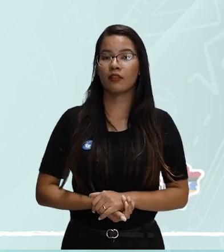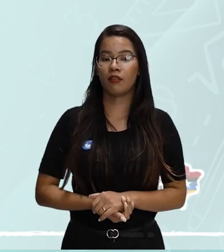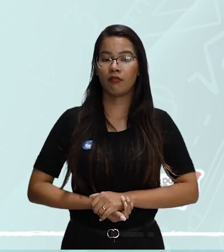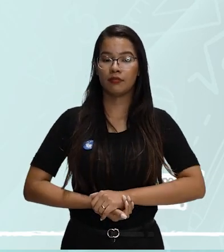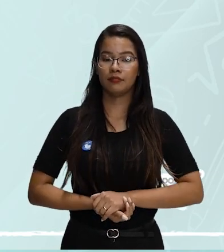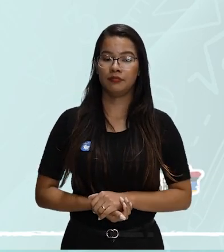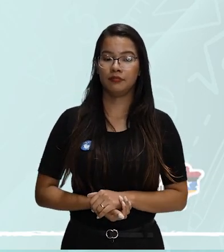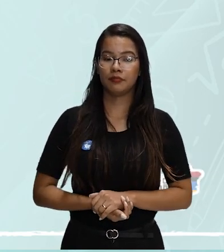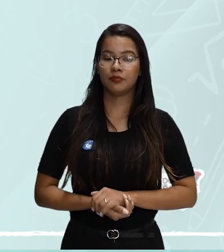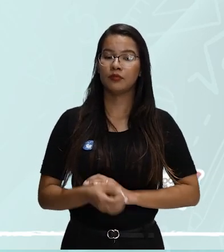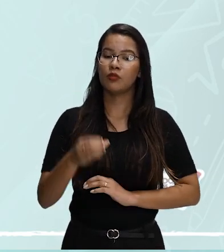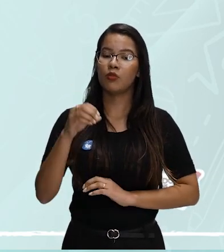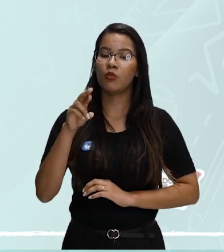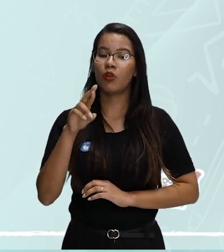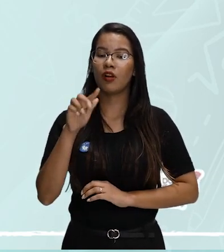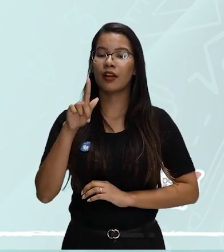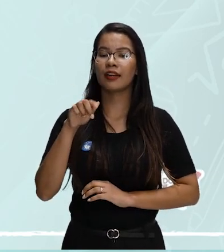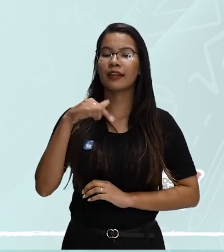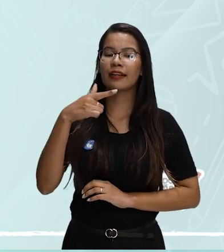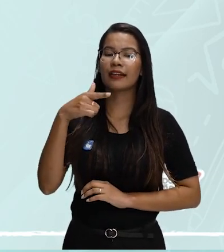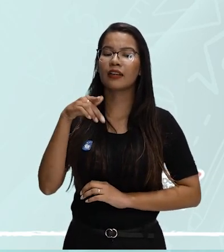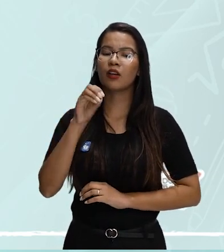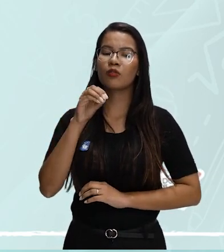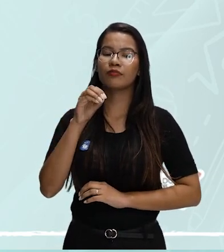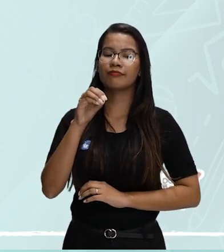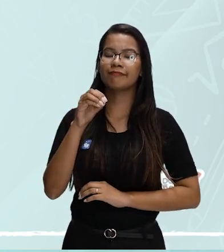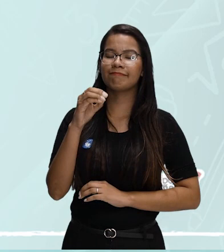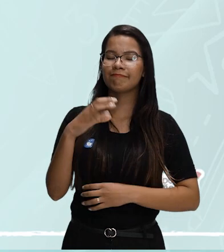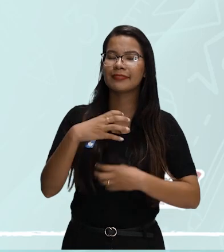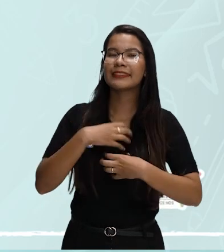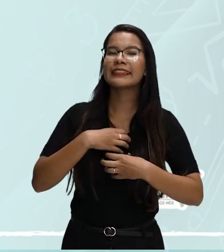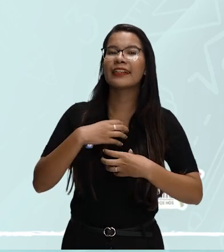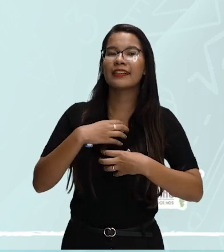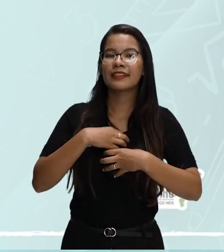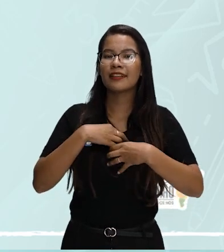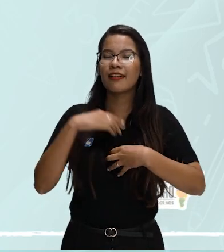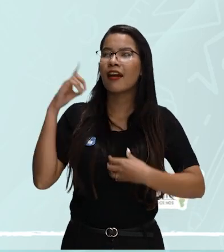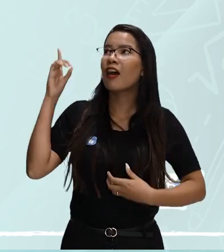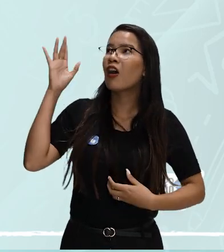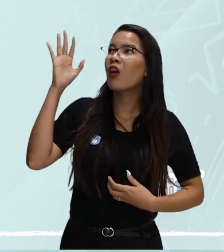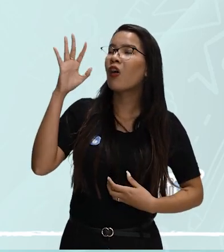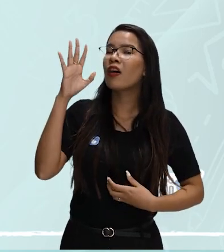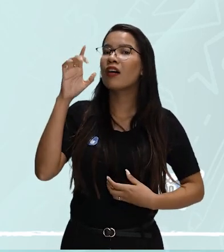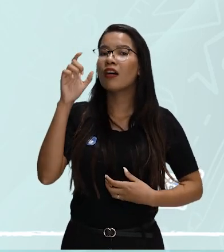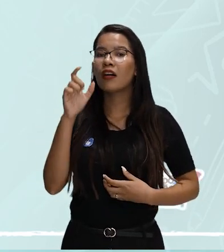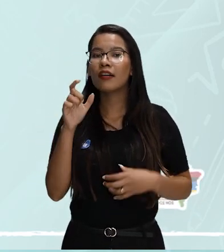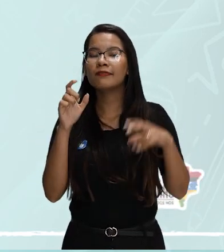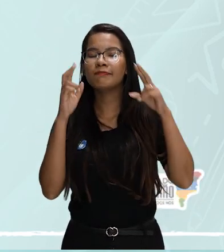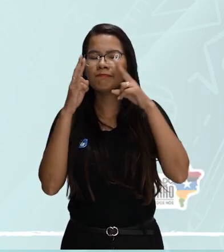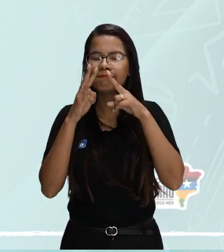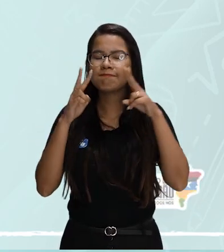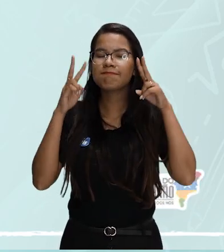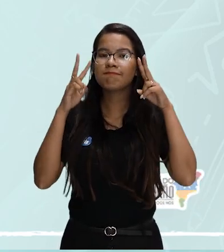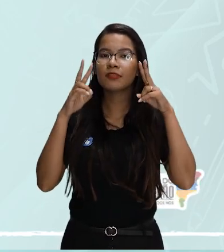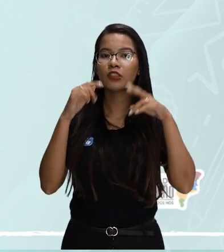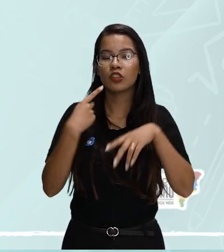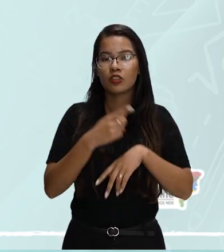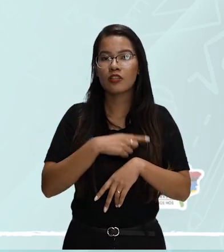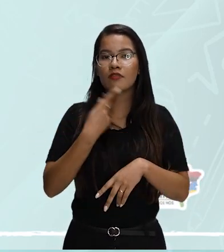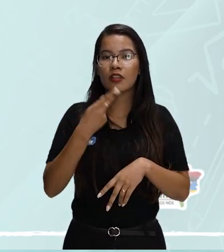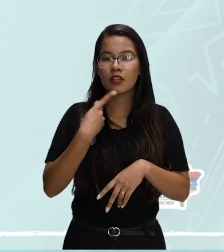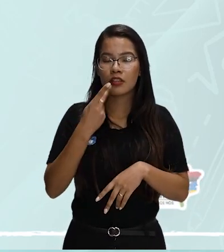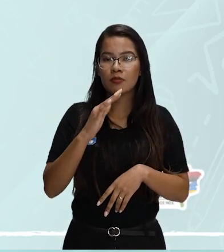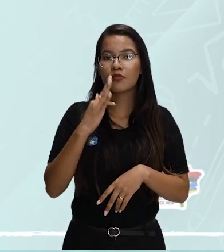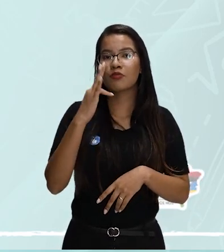O órgão que é sensível a essa luz do nosso corpo são os olhos. Iremos falar sobre eles também, não nessa aula, mas em